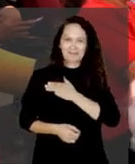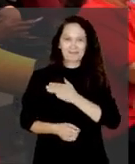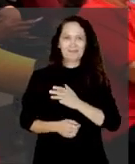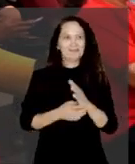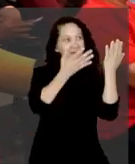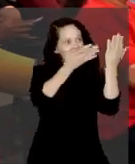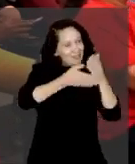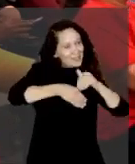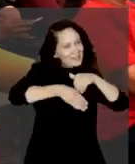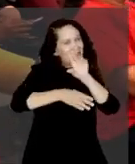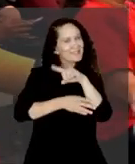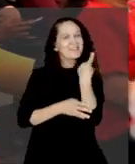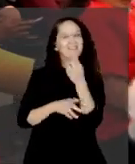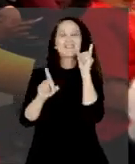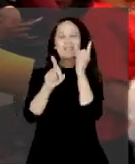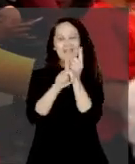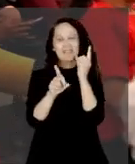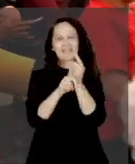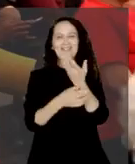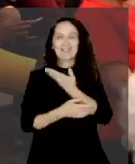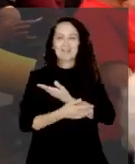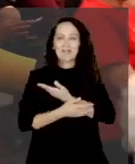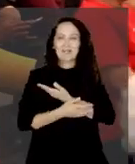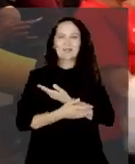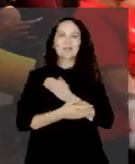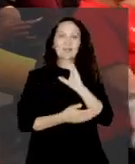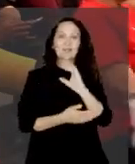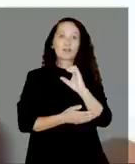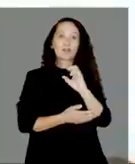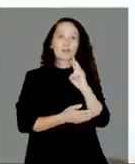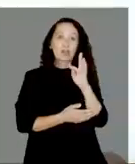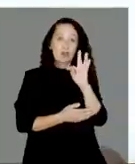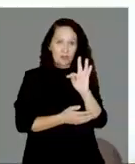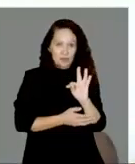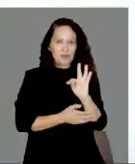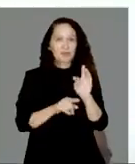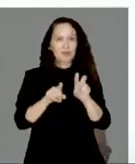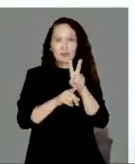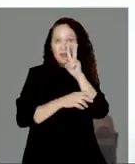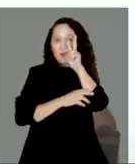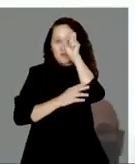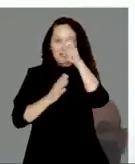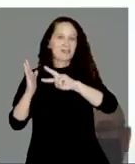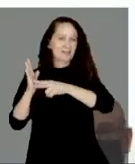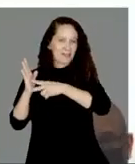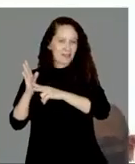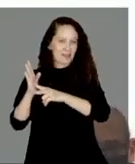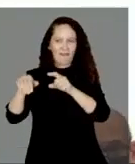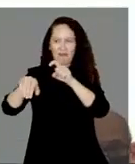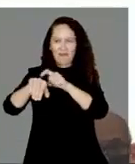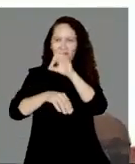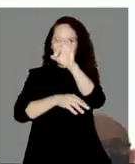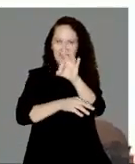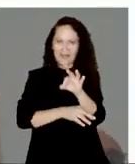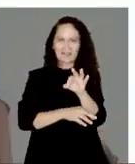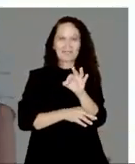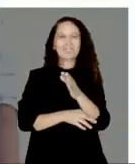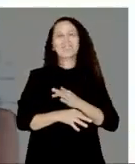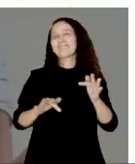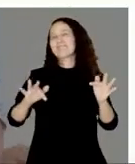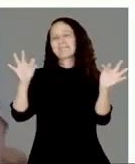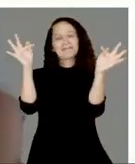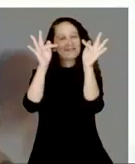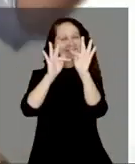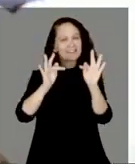Boa noite, companheiros e companheiras. Quero aqui saudar a nossa vice-prefeita de Mauá, Selma Dias, nosso